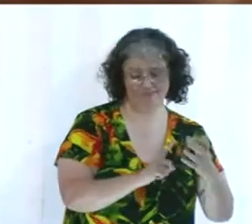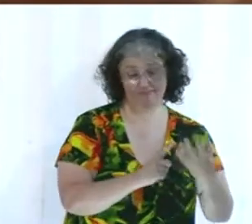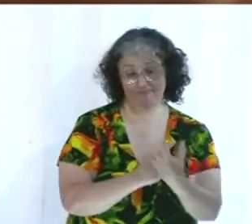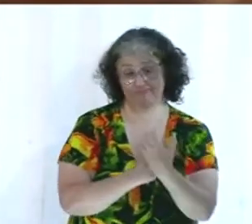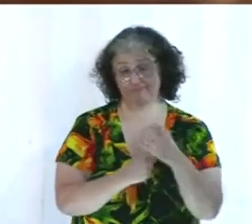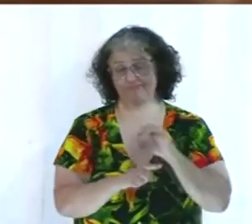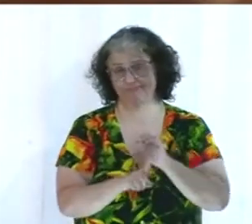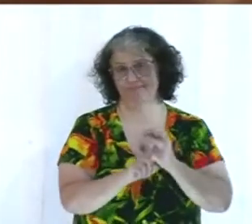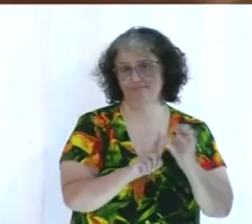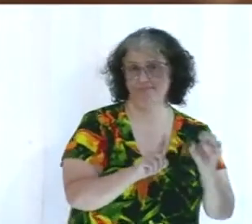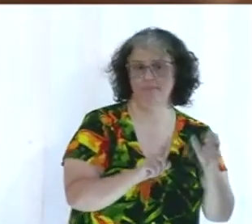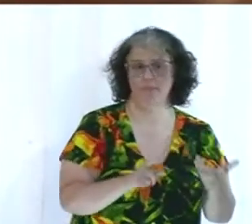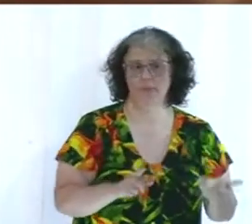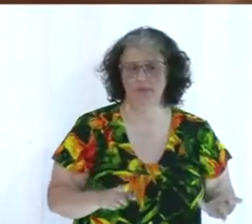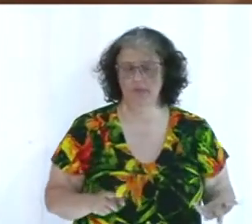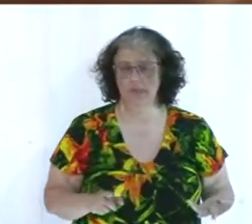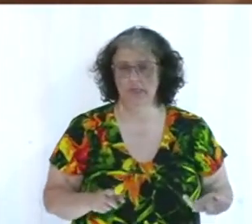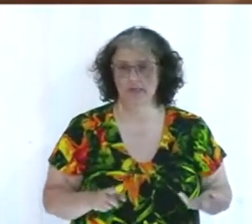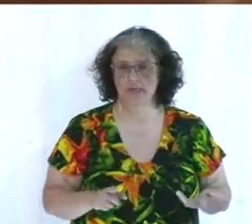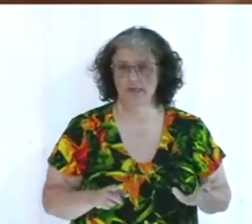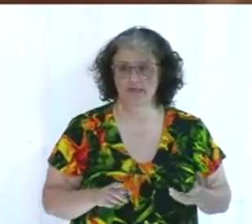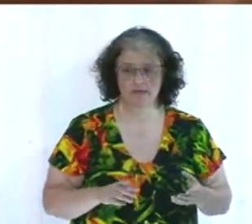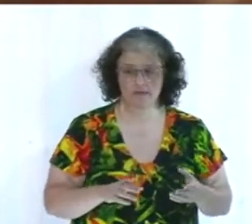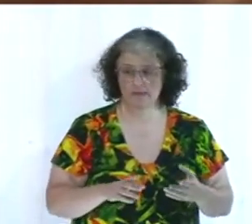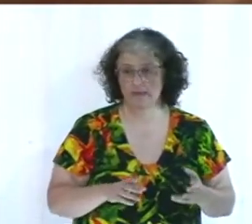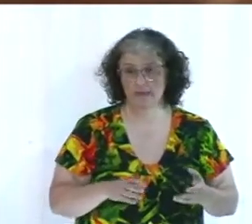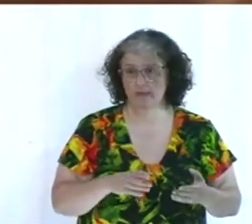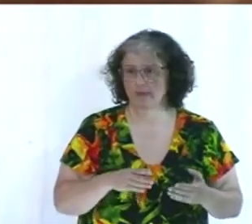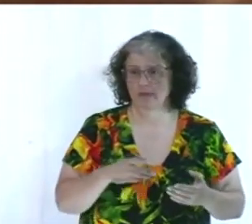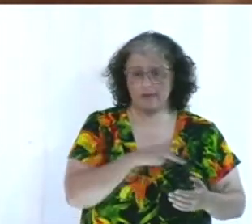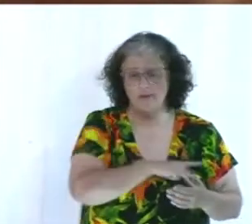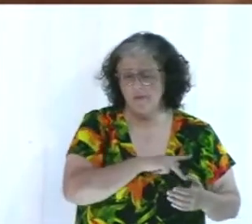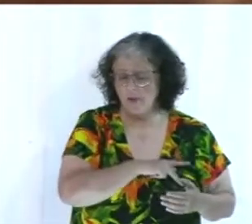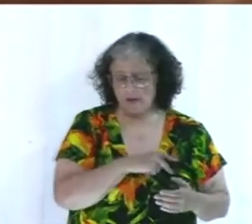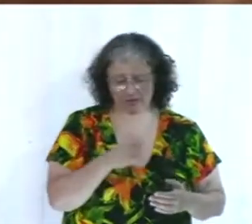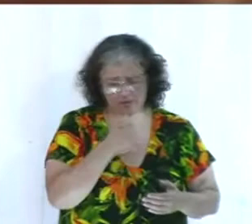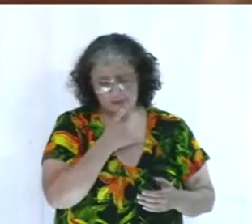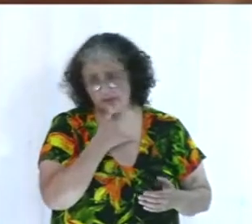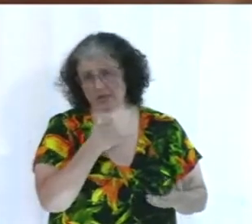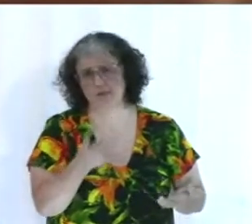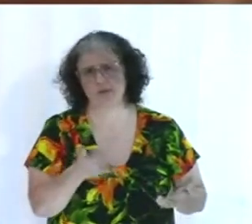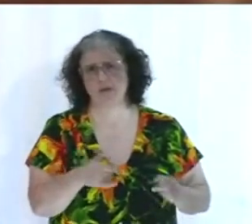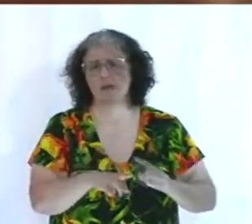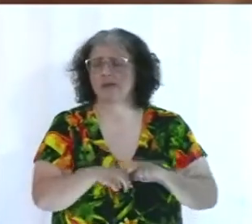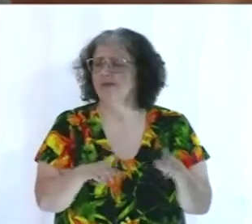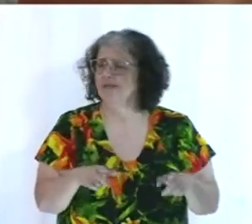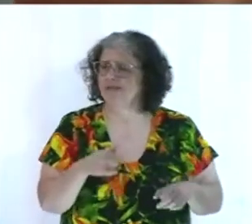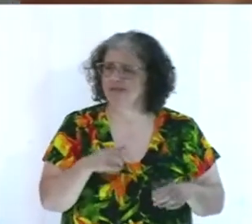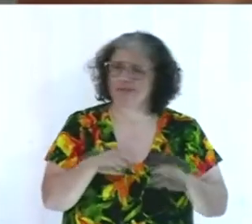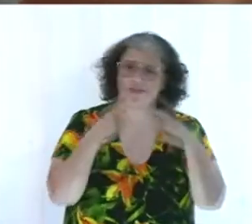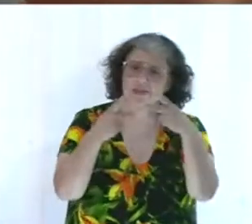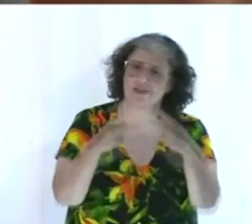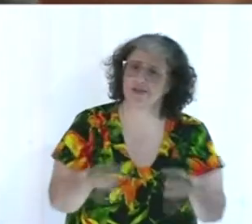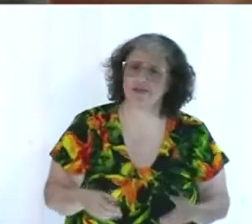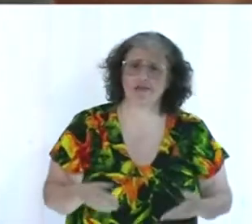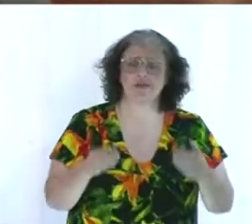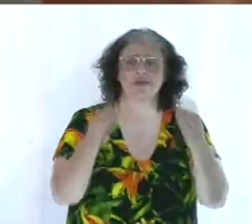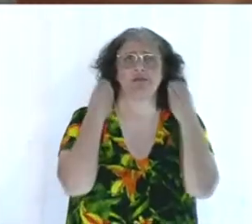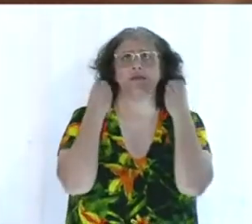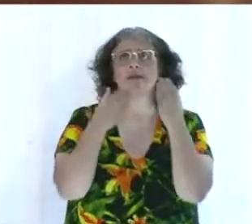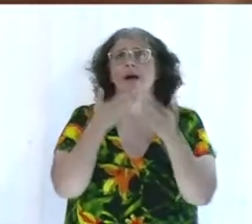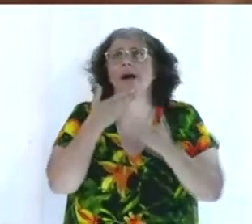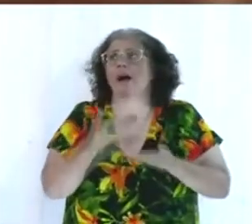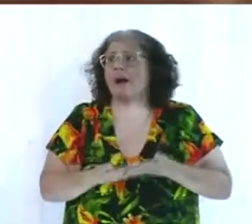passando tão depressa para um outro evangelho. E ele vai falar, reforçar no verso 9, assim como já